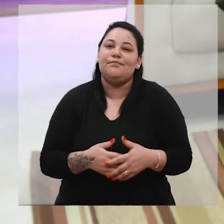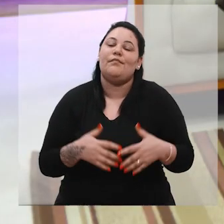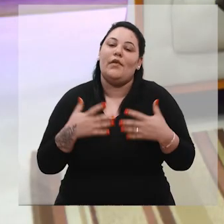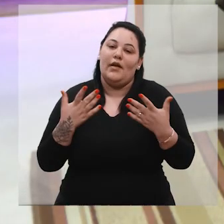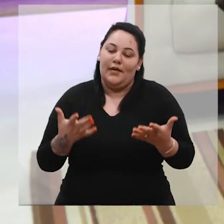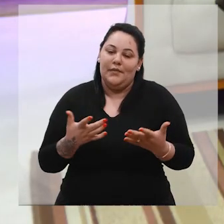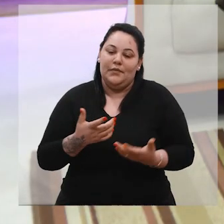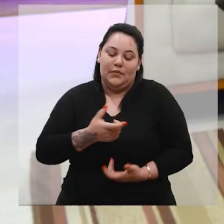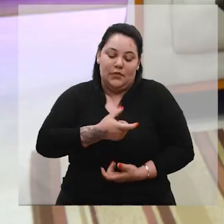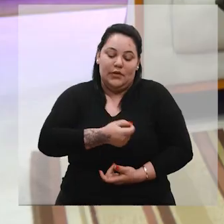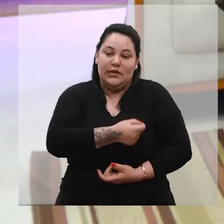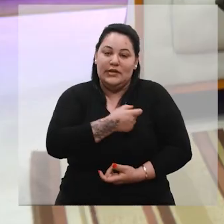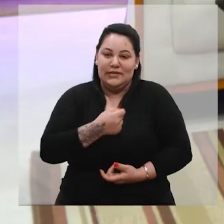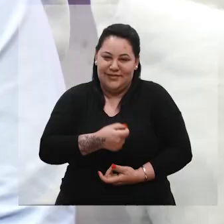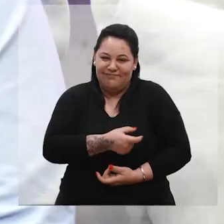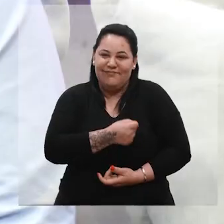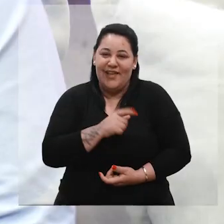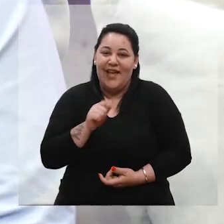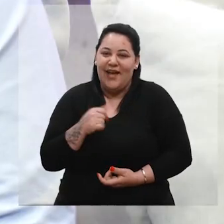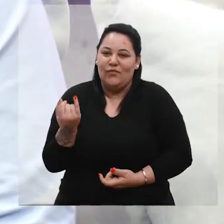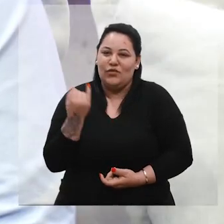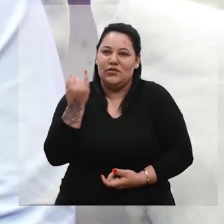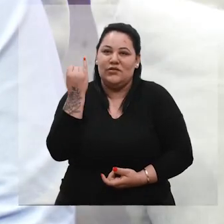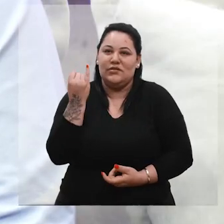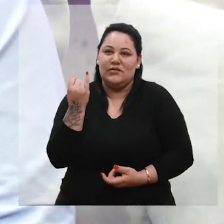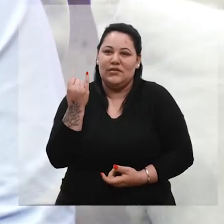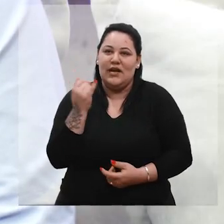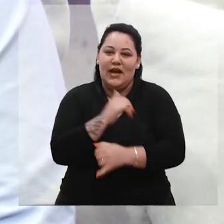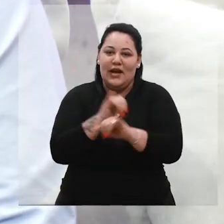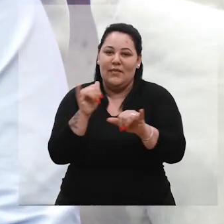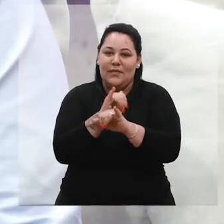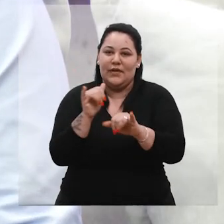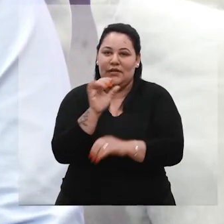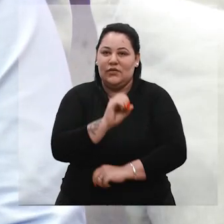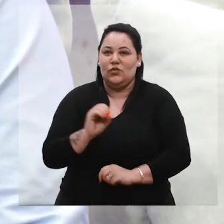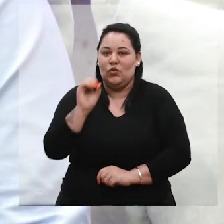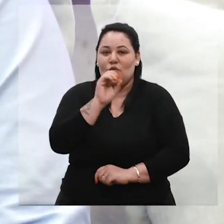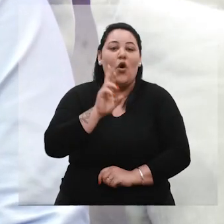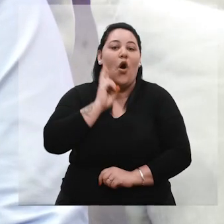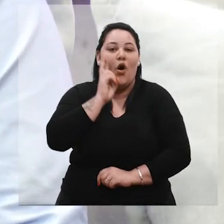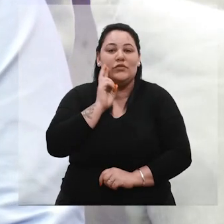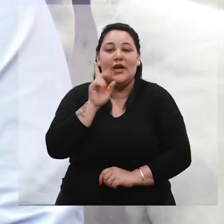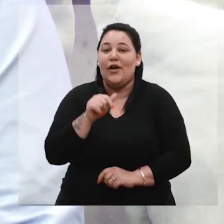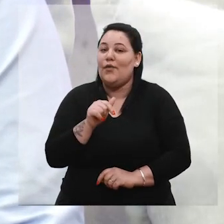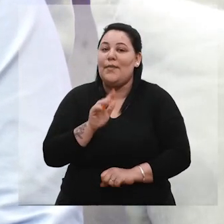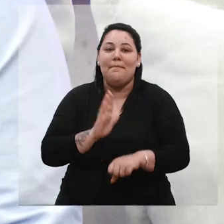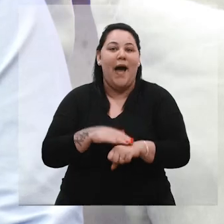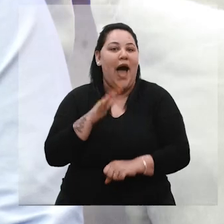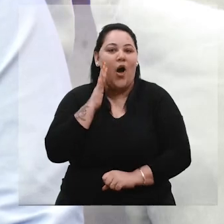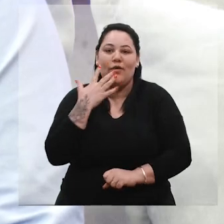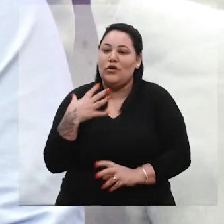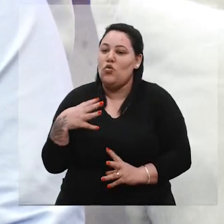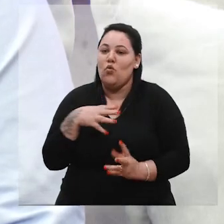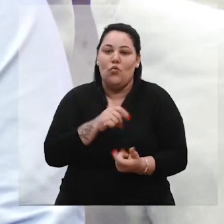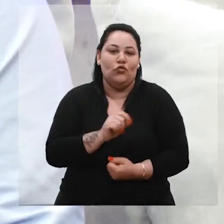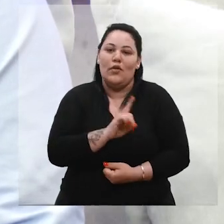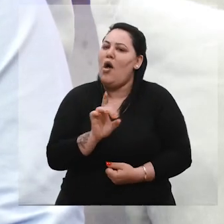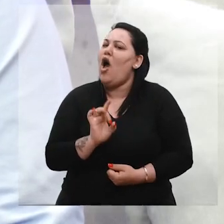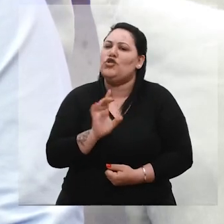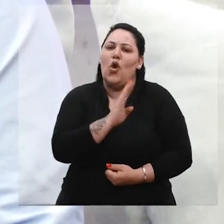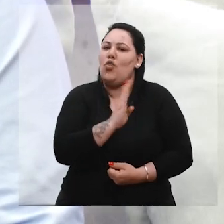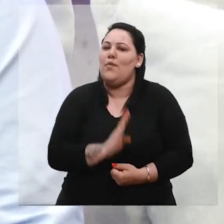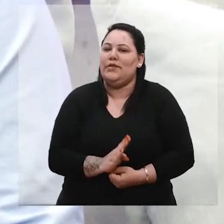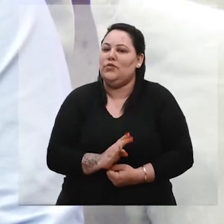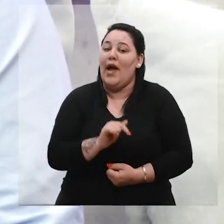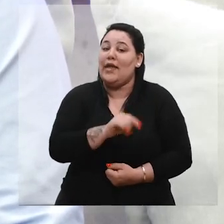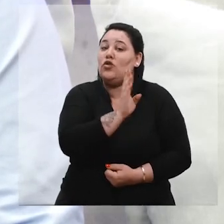câncer de mama, essa é a importância do Outubro Rosa. É justamente porque é o câncer mais incidente em mulheres no mundo, não só no Brasil.